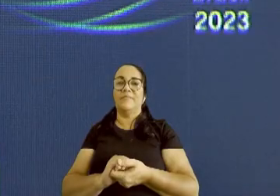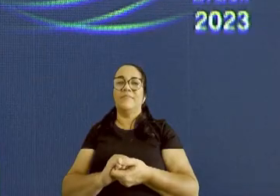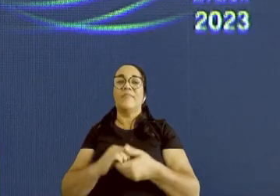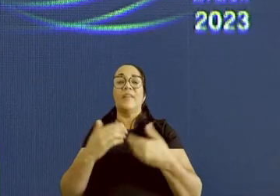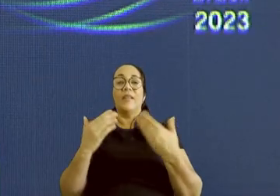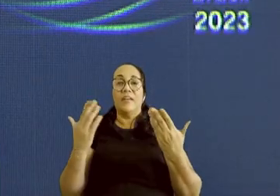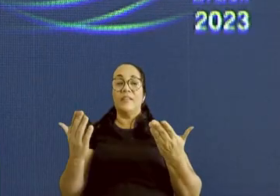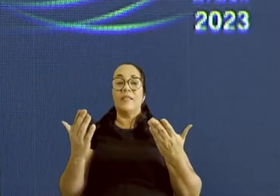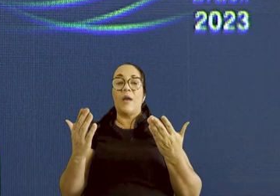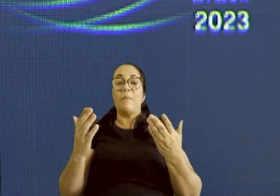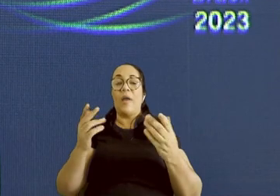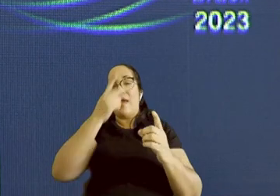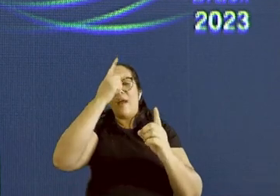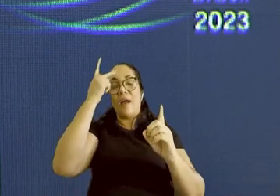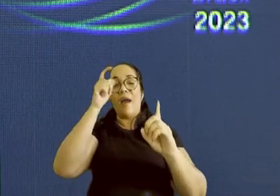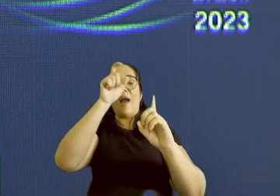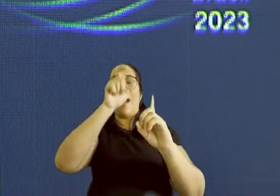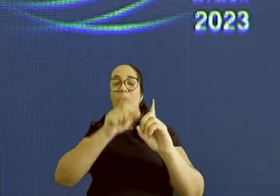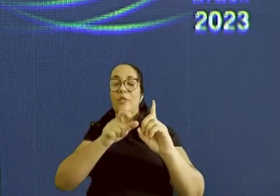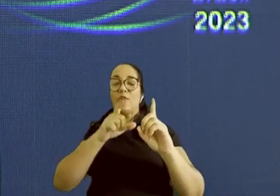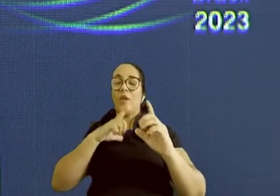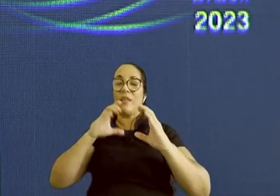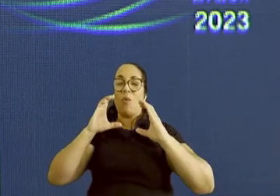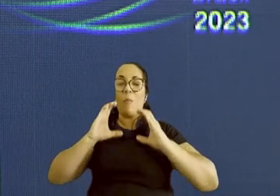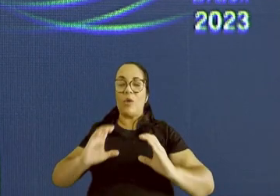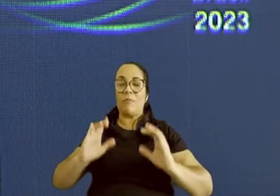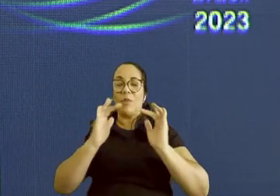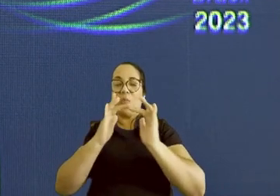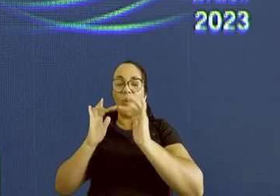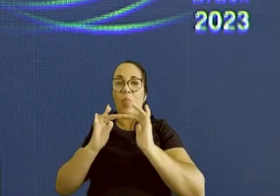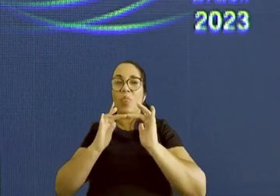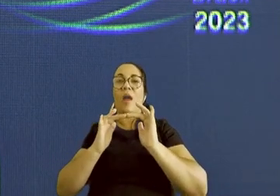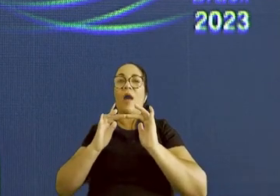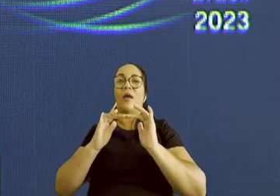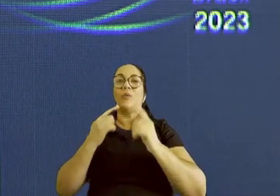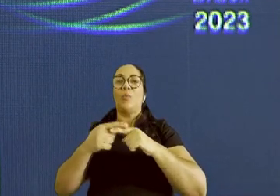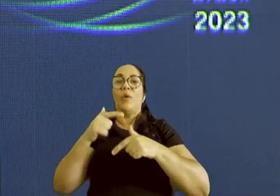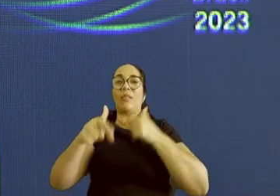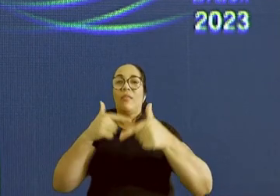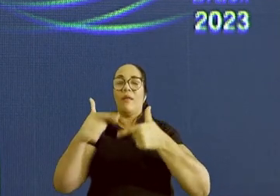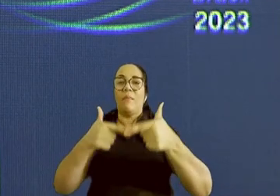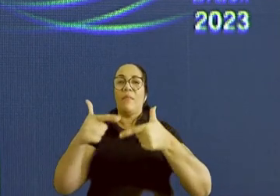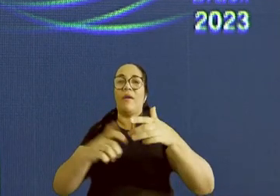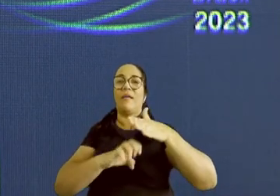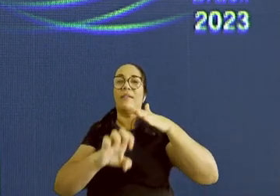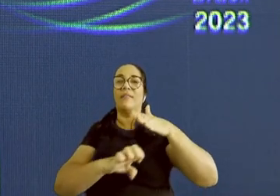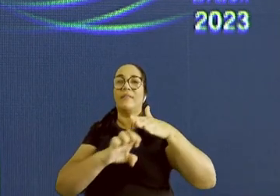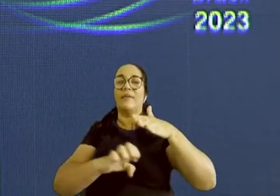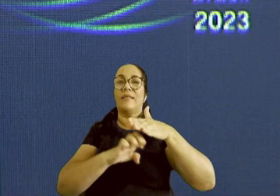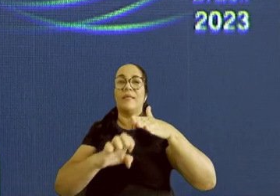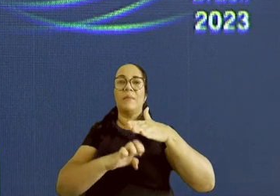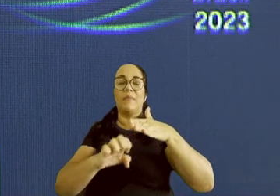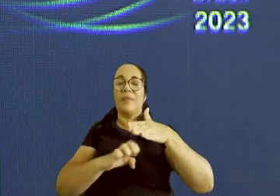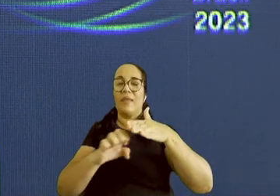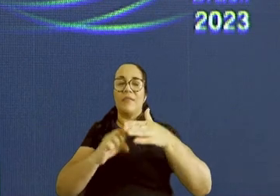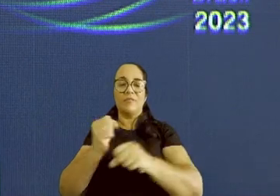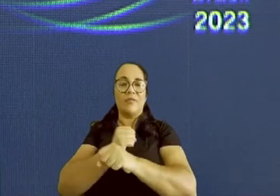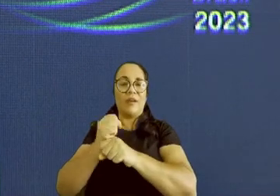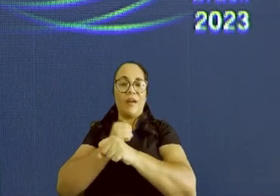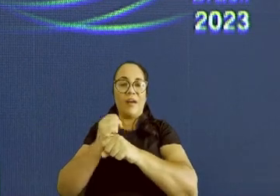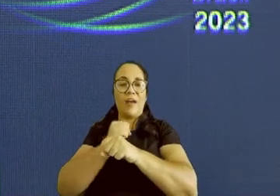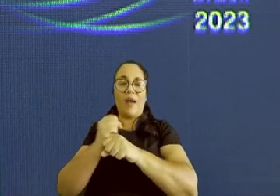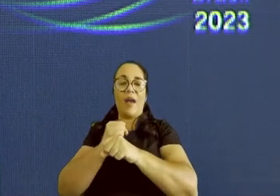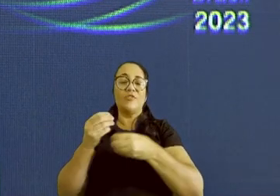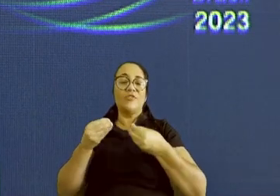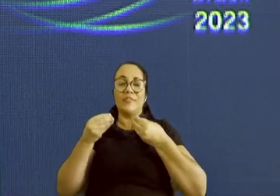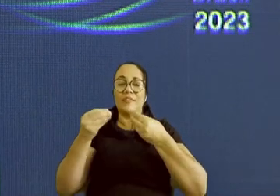engajamento com a empresa de longo prazo é a gente busca premiar a gente não vê mais esse esse